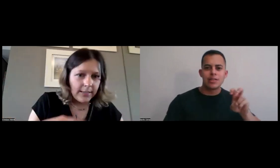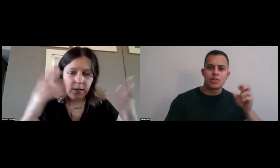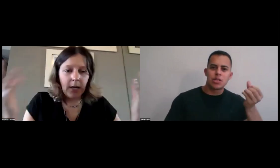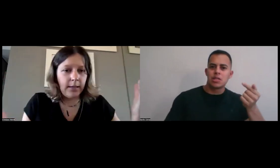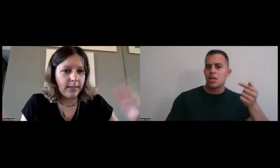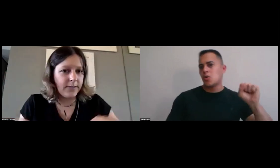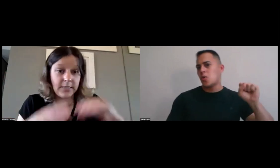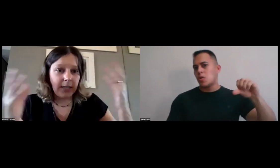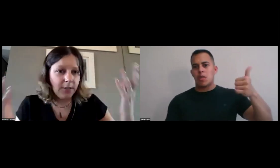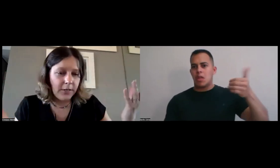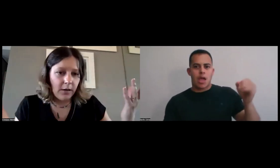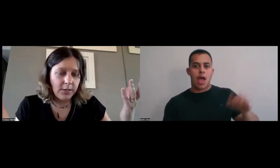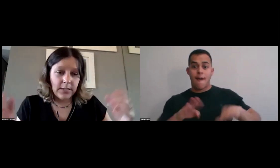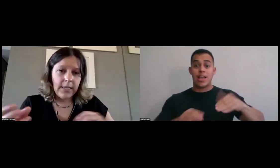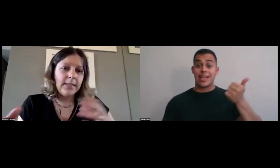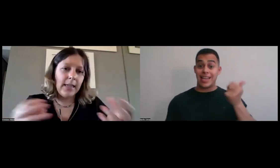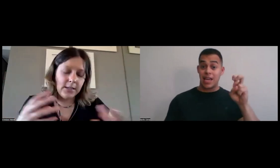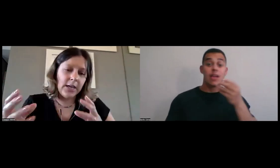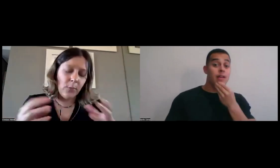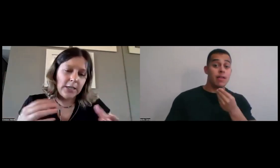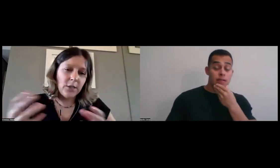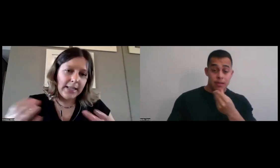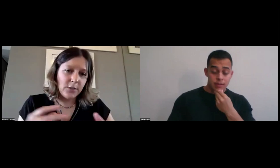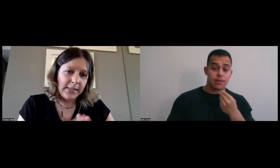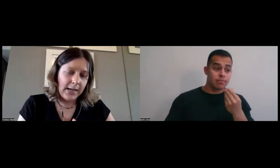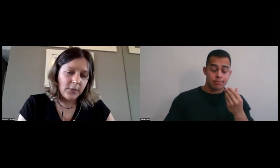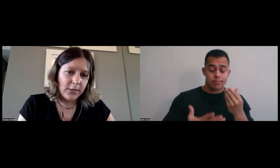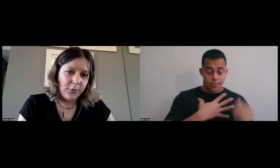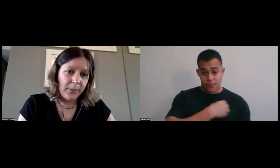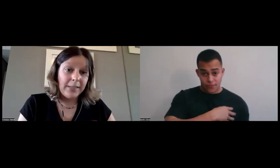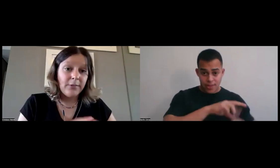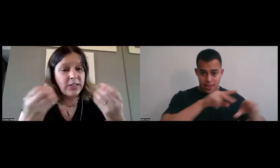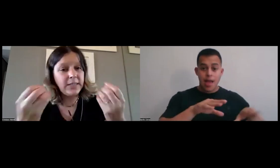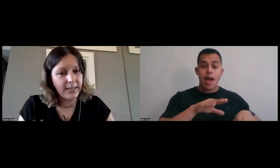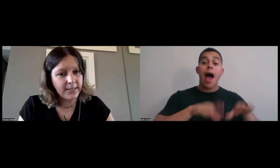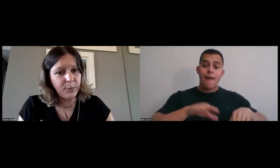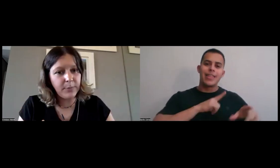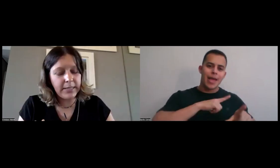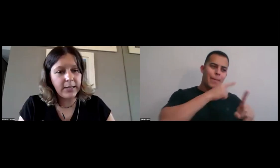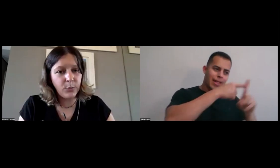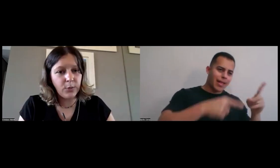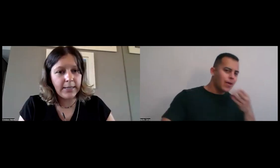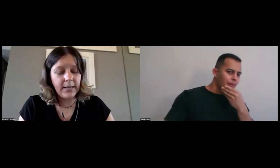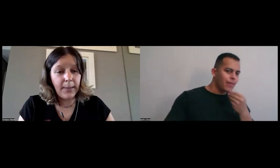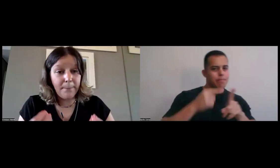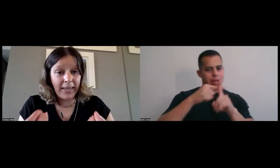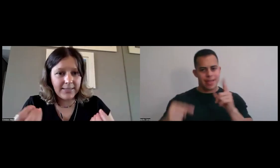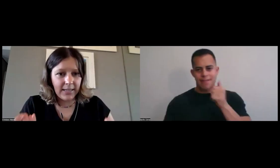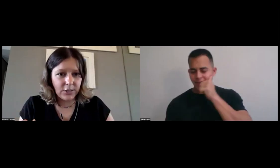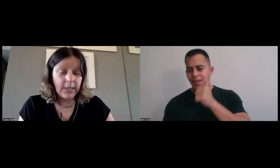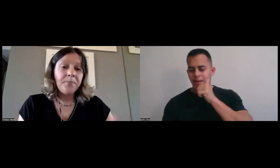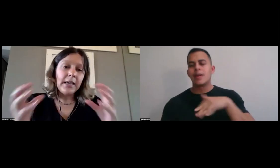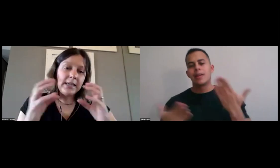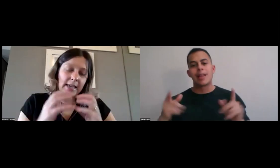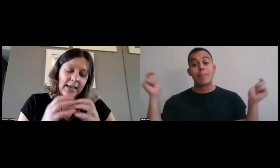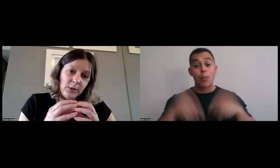9, 10, né, às vezes 15 filhotes, e tem geralmente metade, metade macho e fêmea. Então a gente tem essa possibilidade muito mais